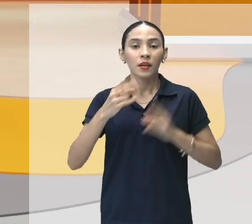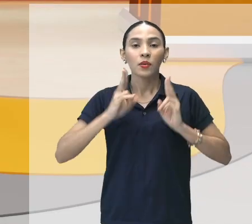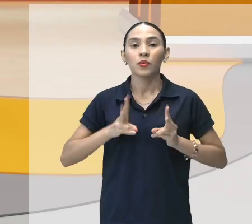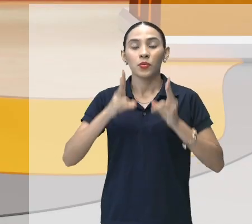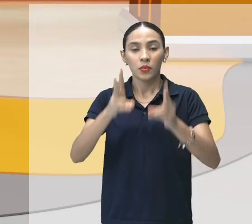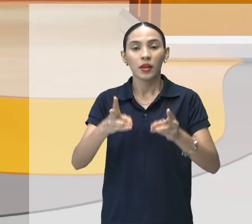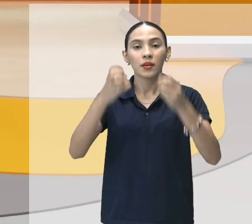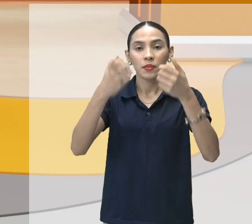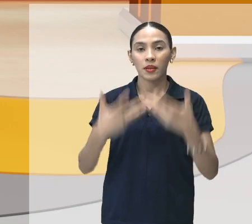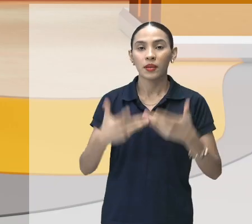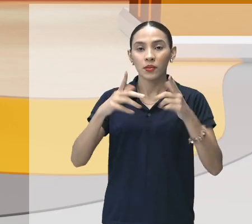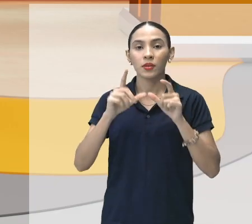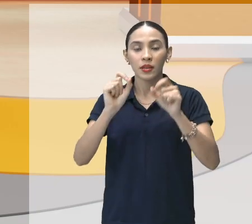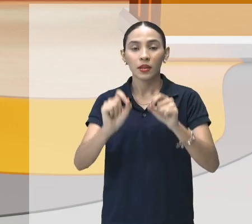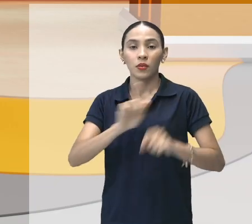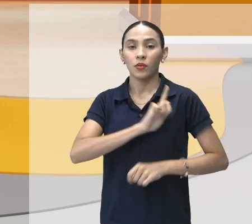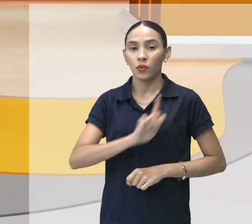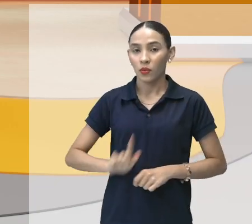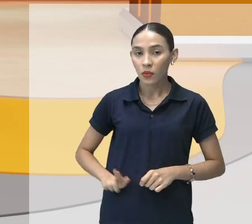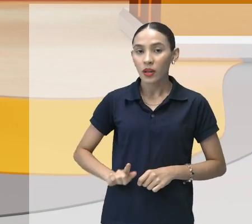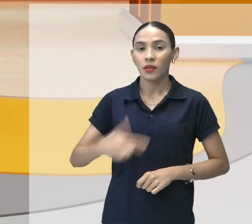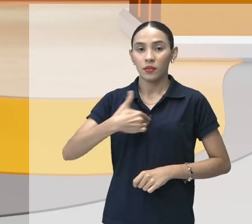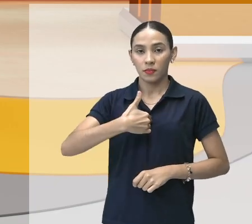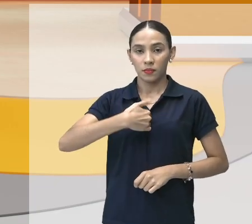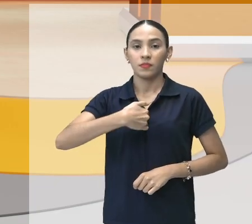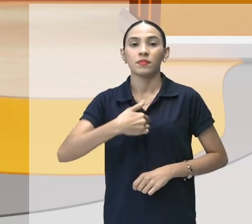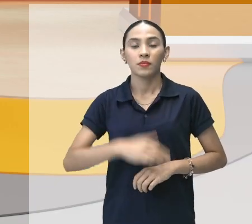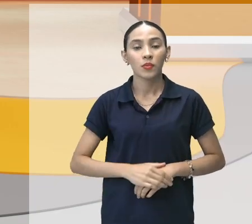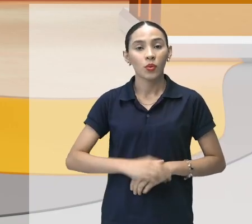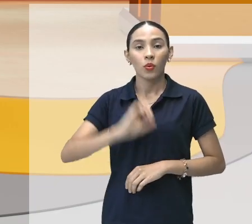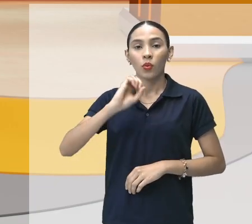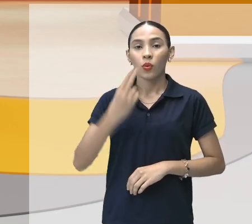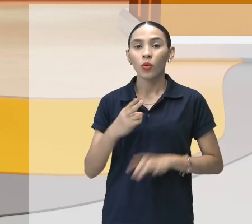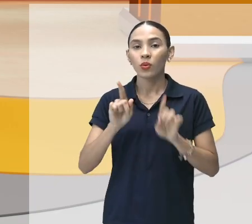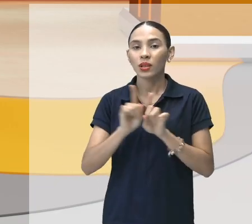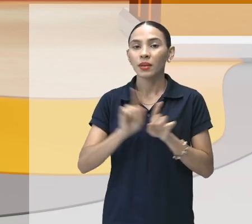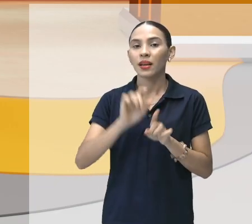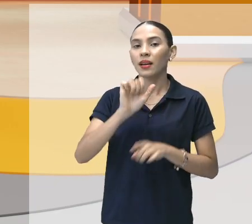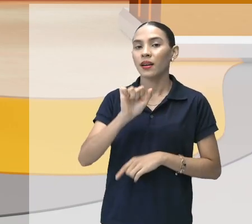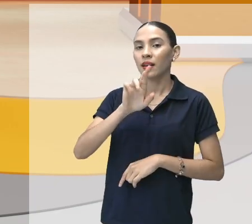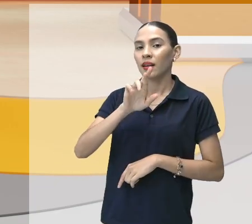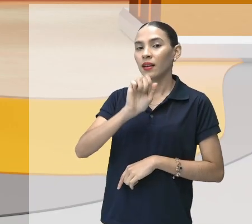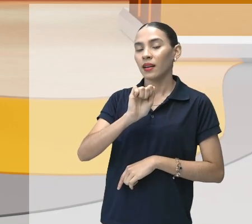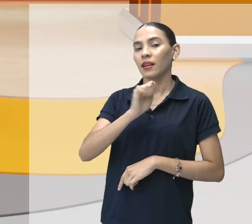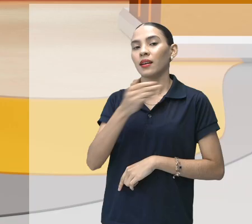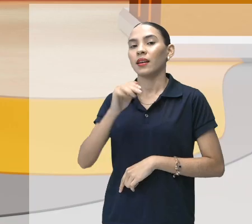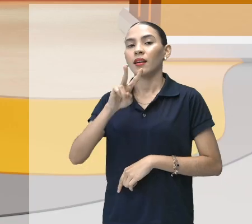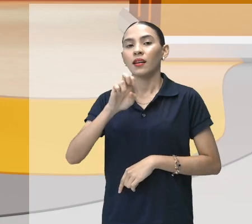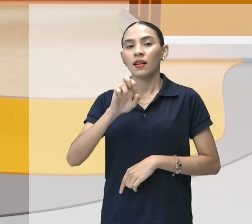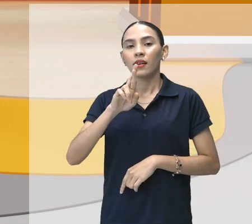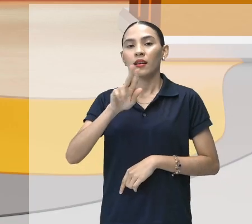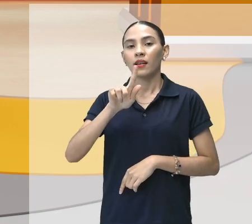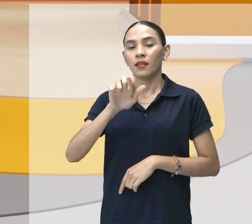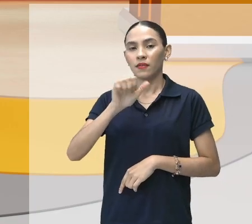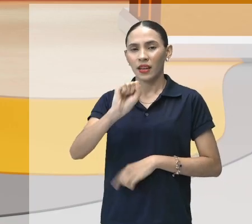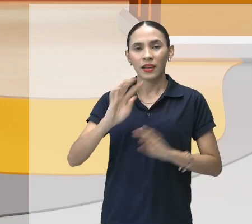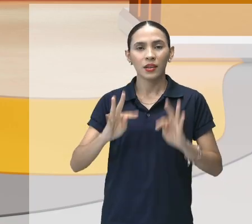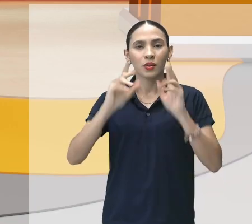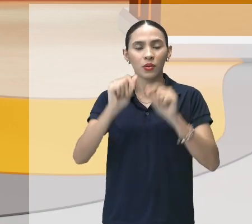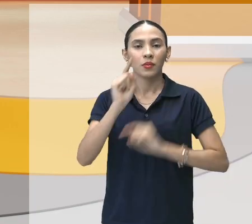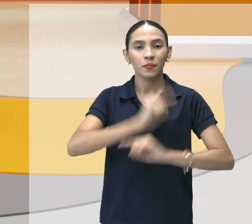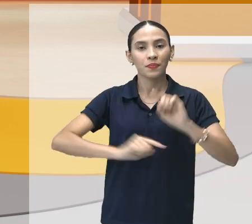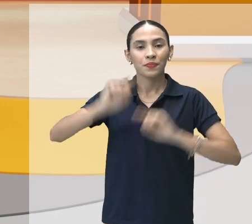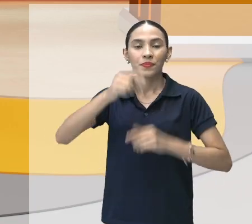continuar falando sobre o governo getulista, o período getulista ou Era Vargas, e todas as transformações que ocorreram